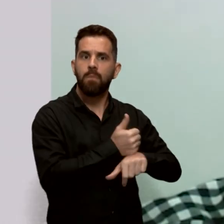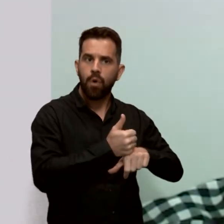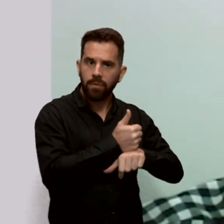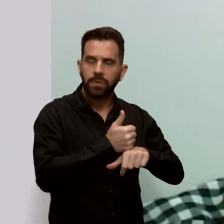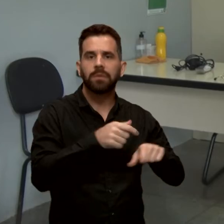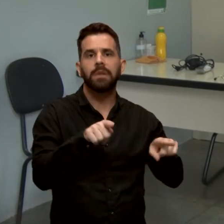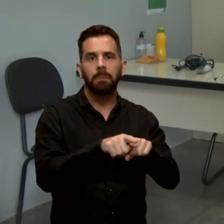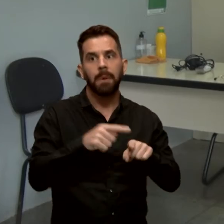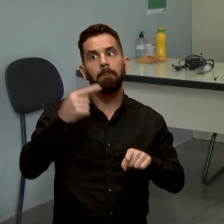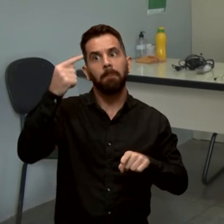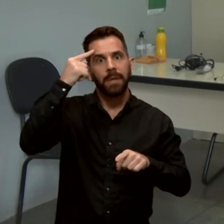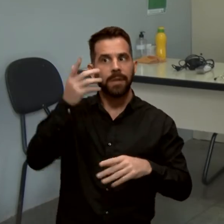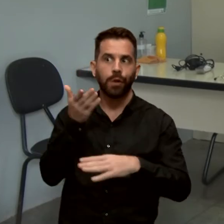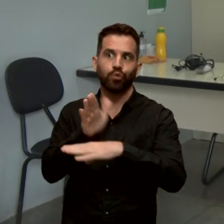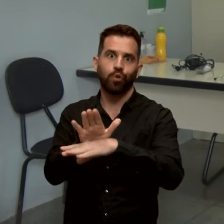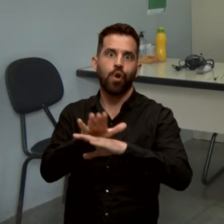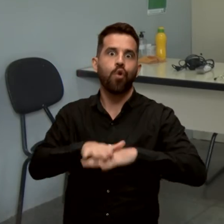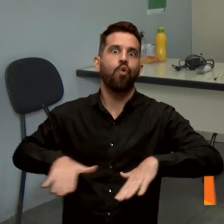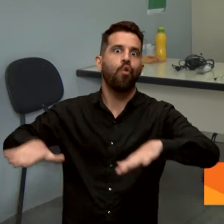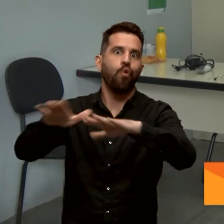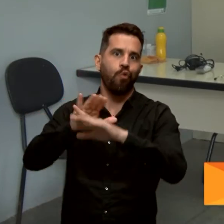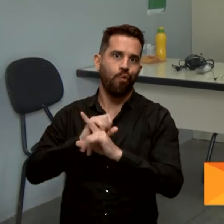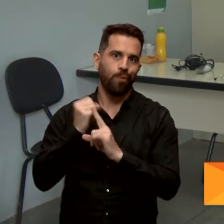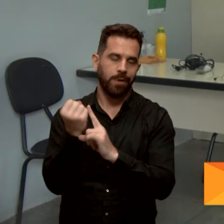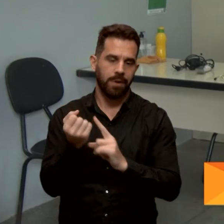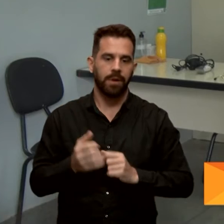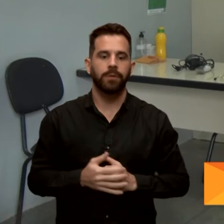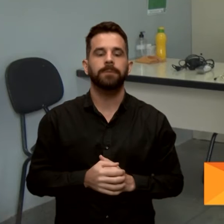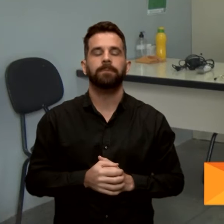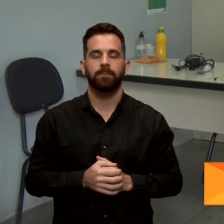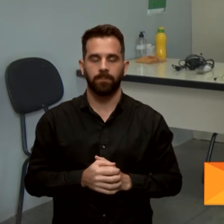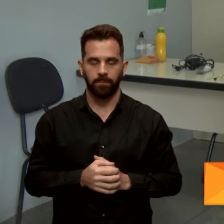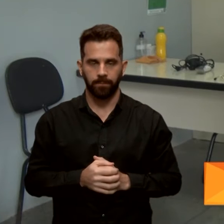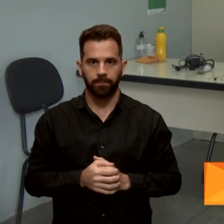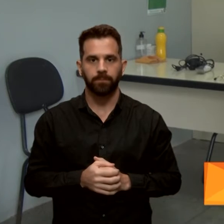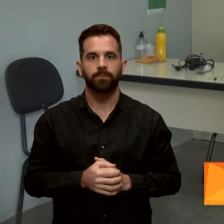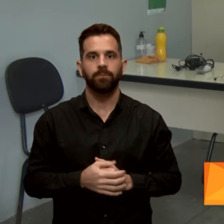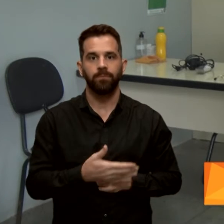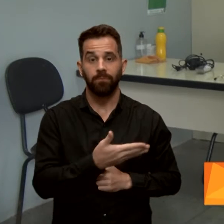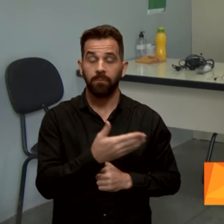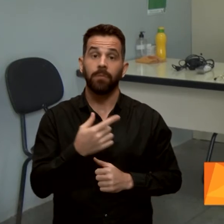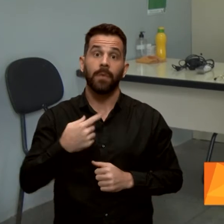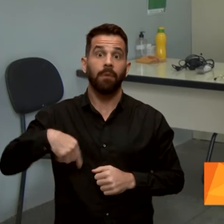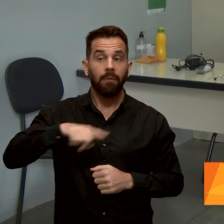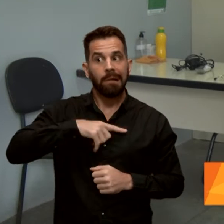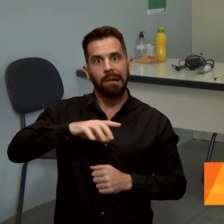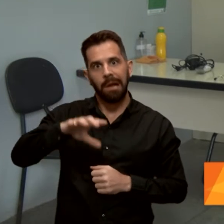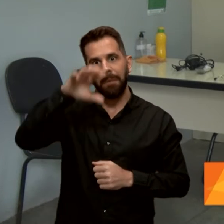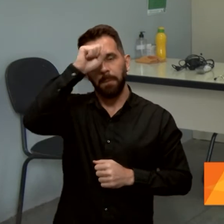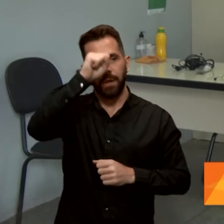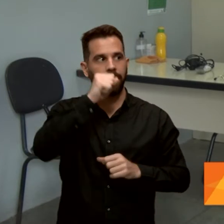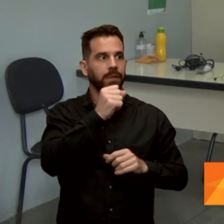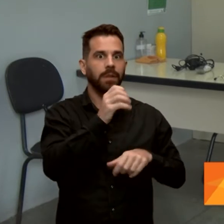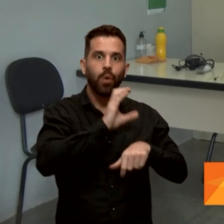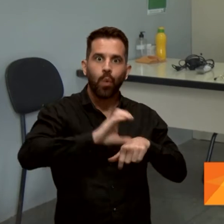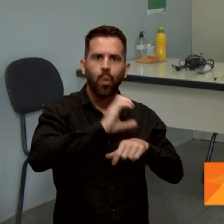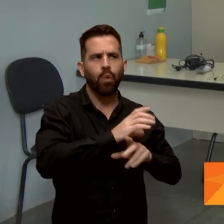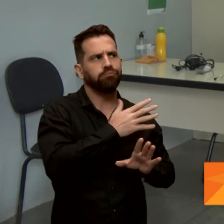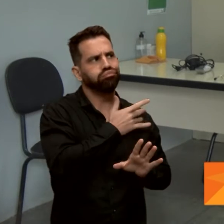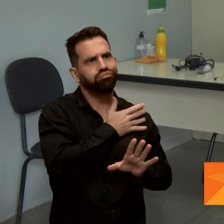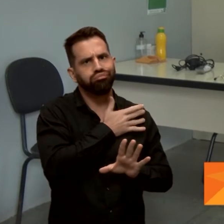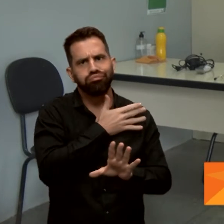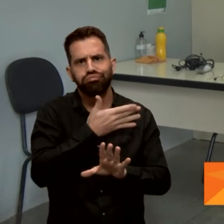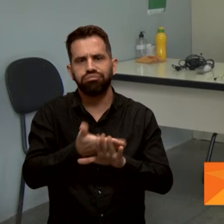em geral. A residência contribui muito para colocar em prática tudo que foi aprendido no curso de veterinária,